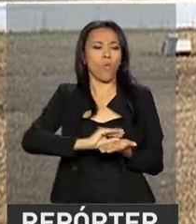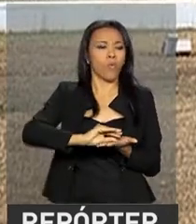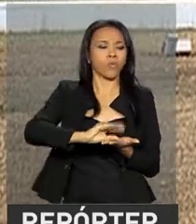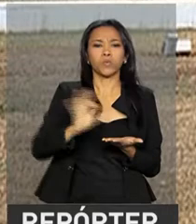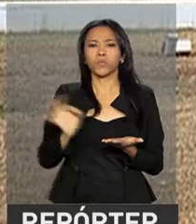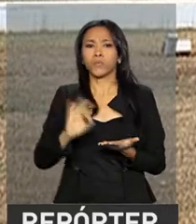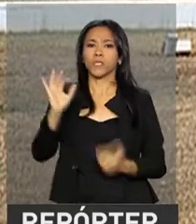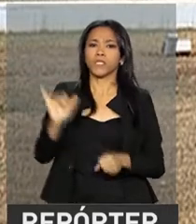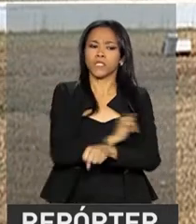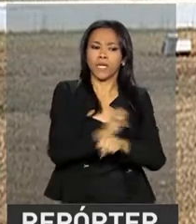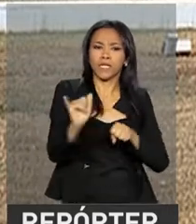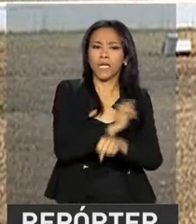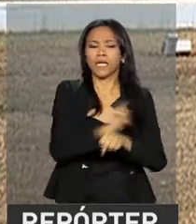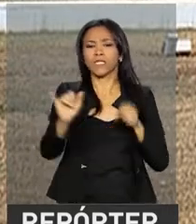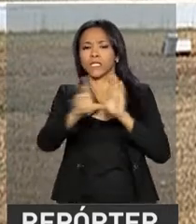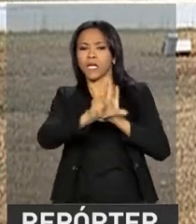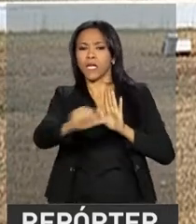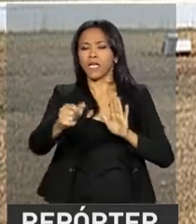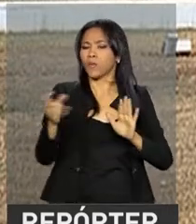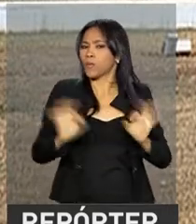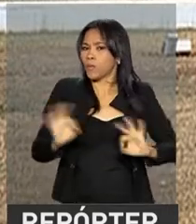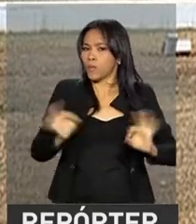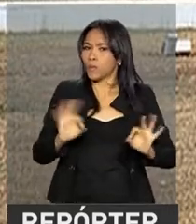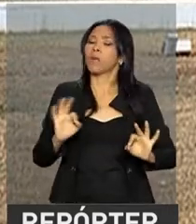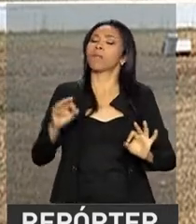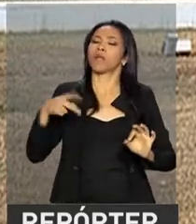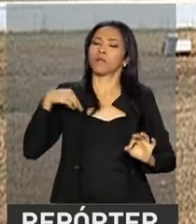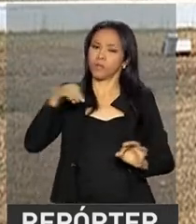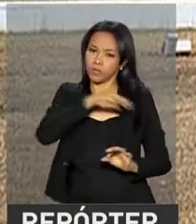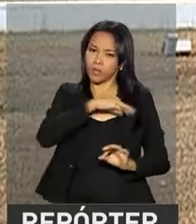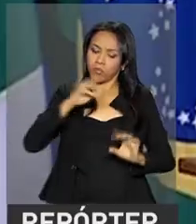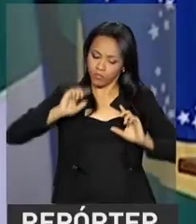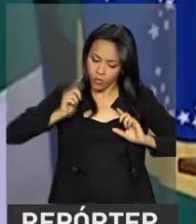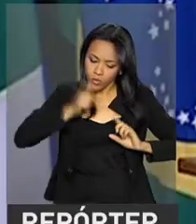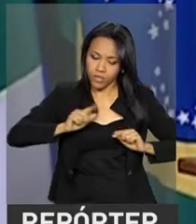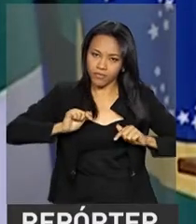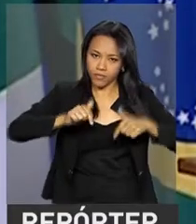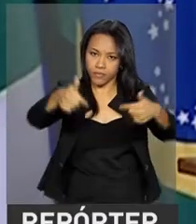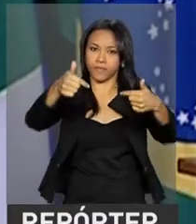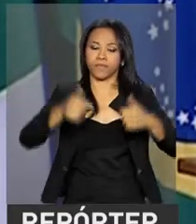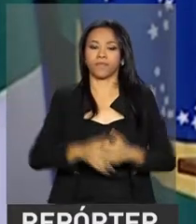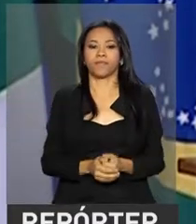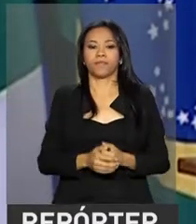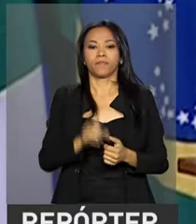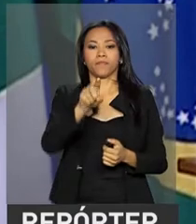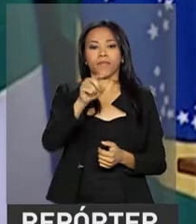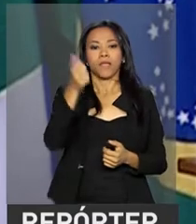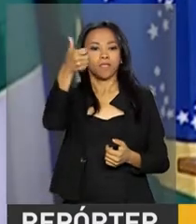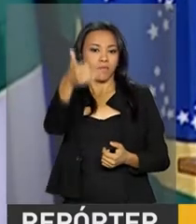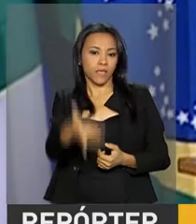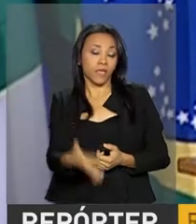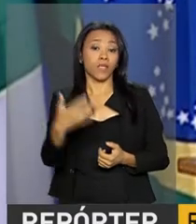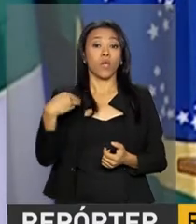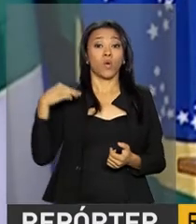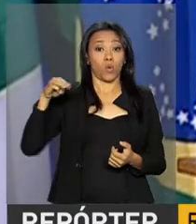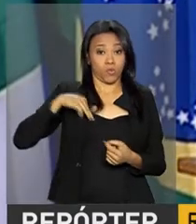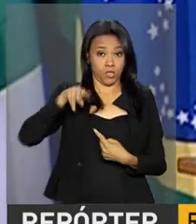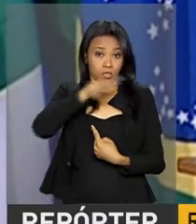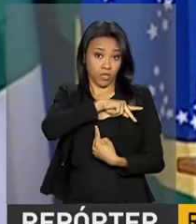legais para o Ministério Público cumprir suas funções. O Ministério Público deve promover